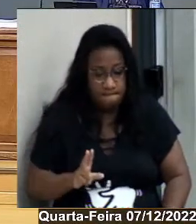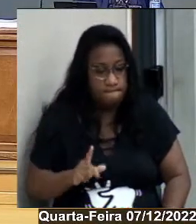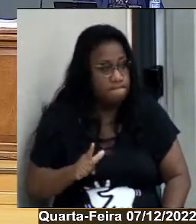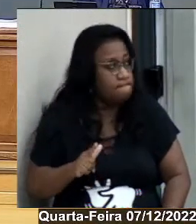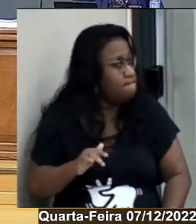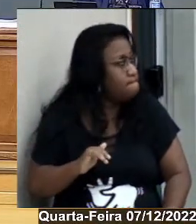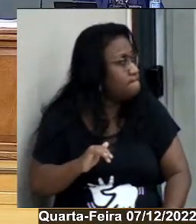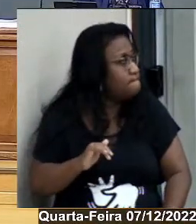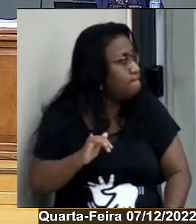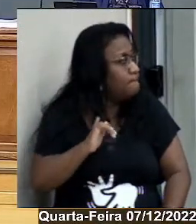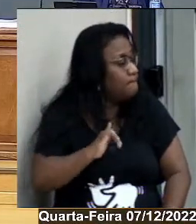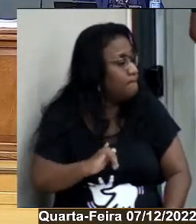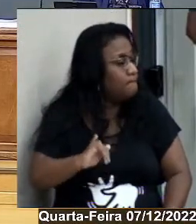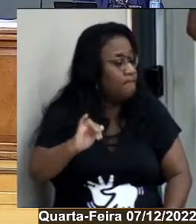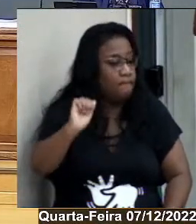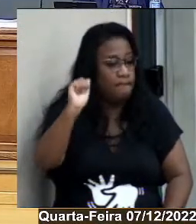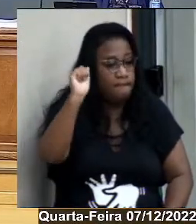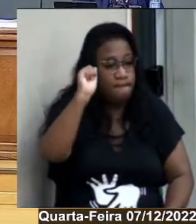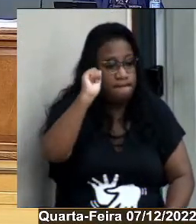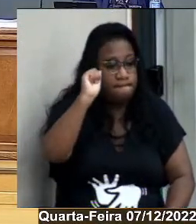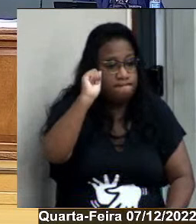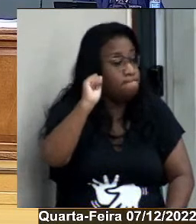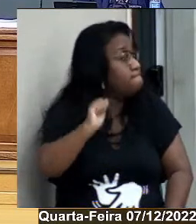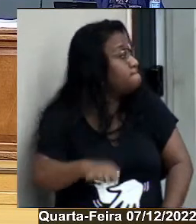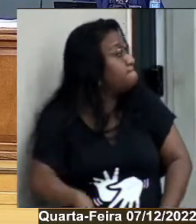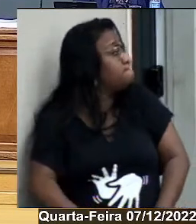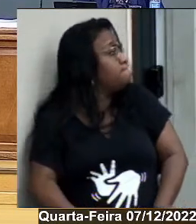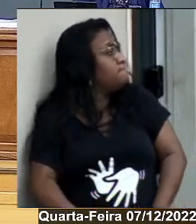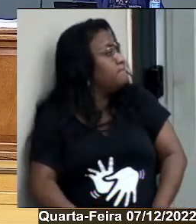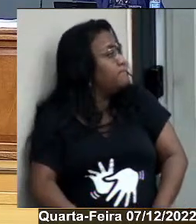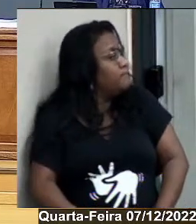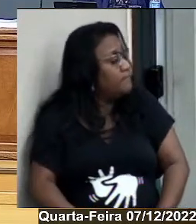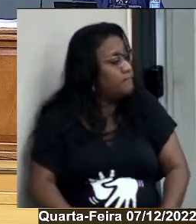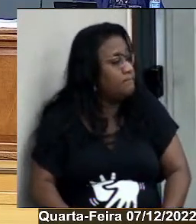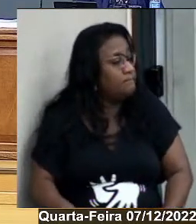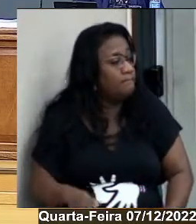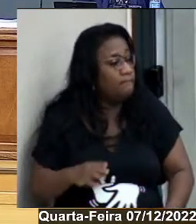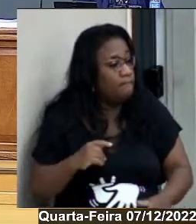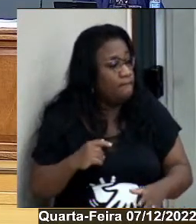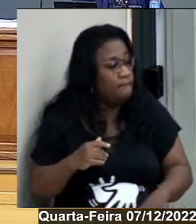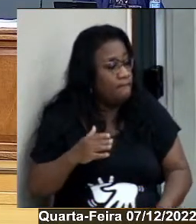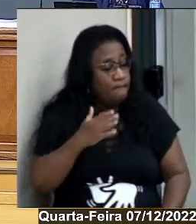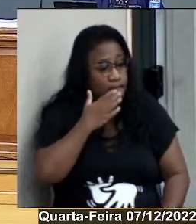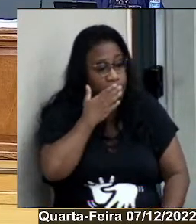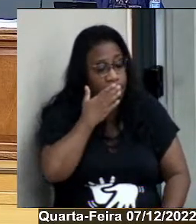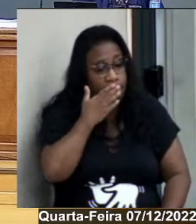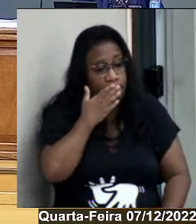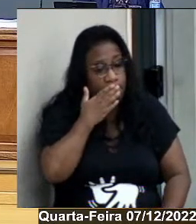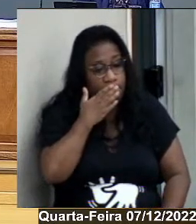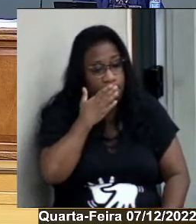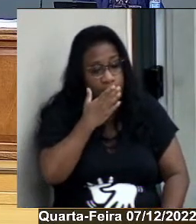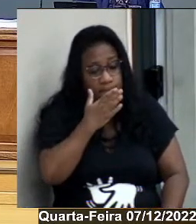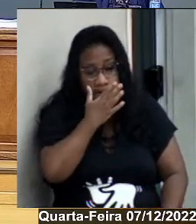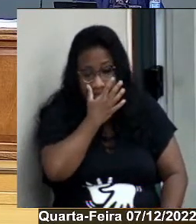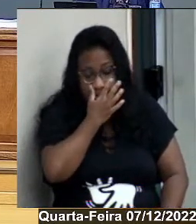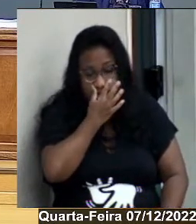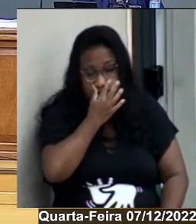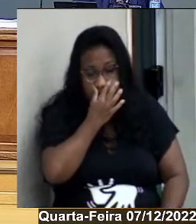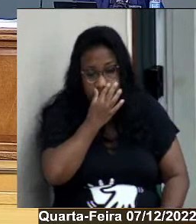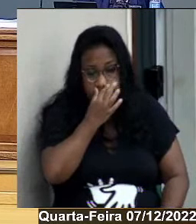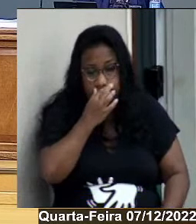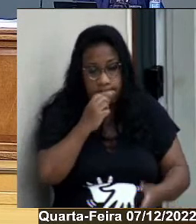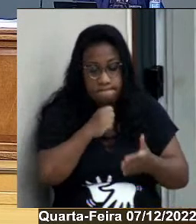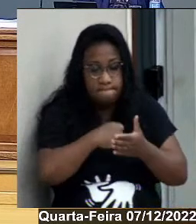me retificar no voto aqui do projeto do Abel. Acabei votando errado aqui e o voto é favorável. Eu solicito que